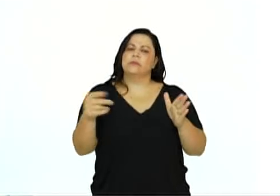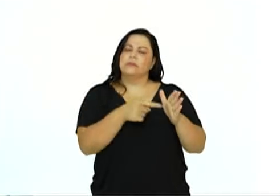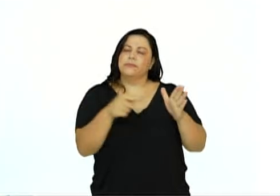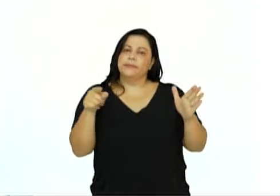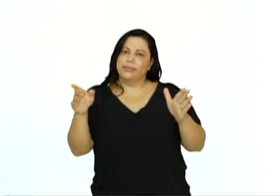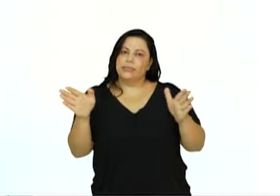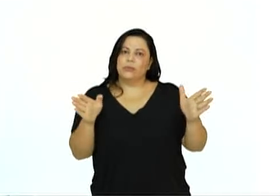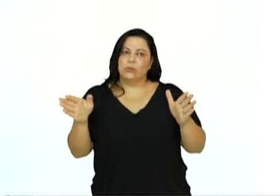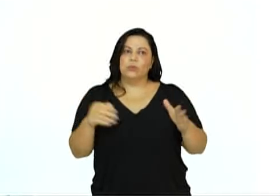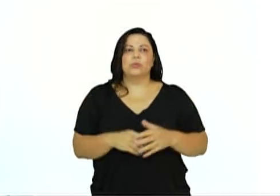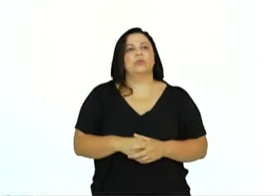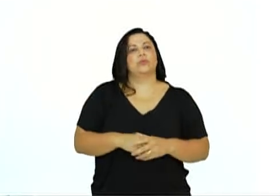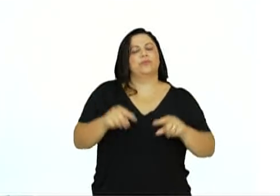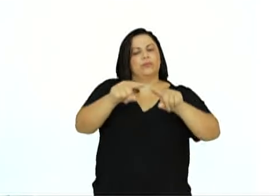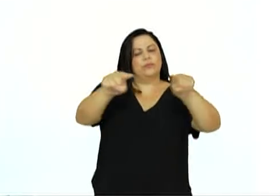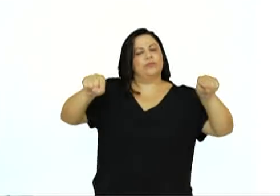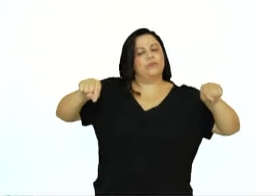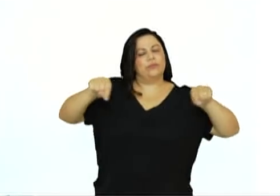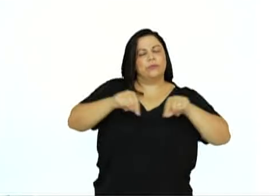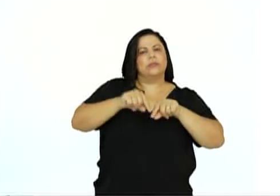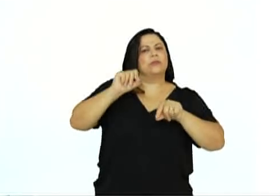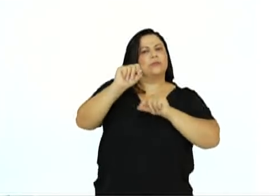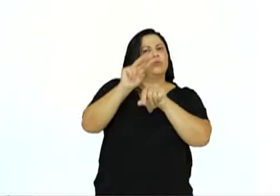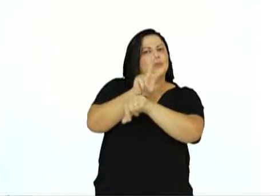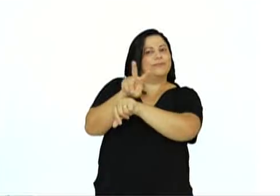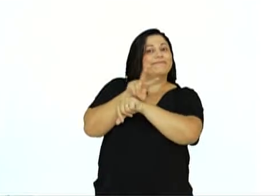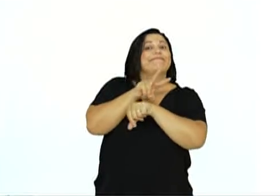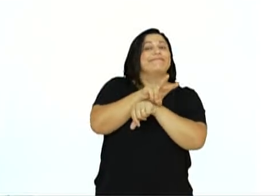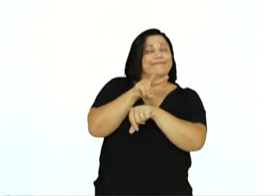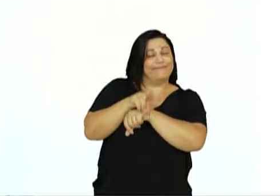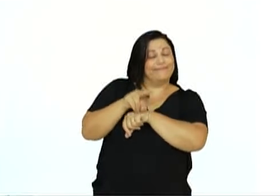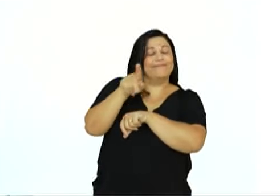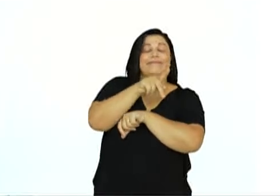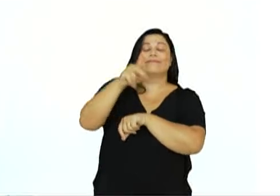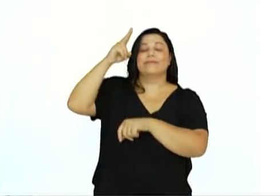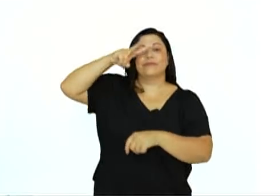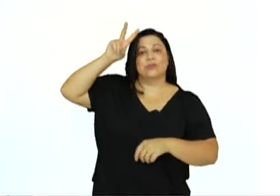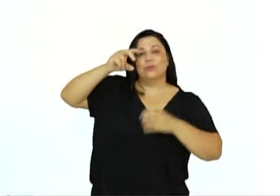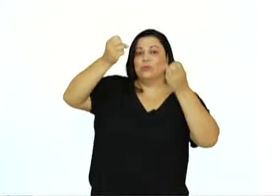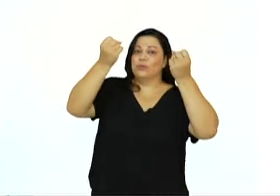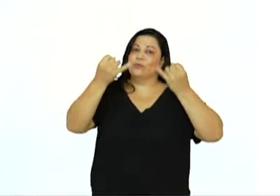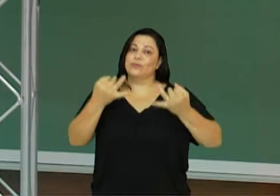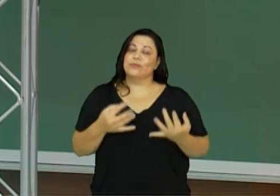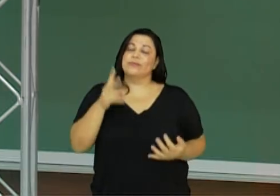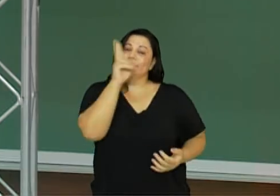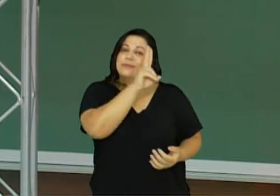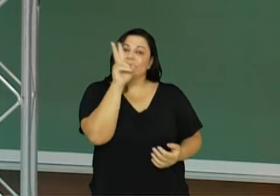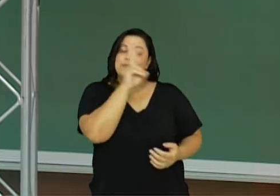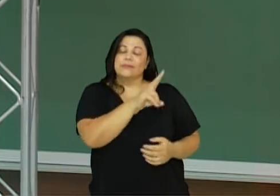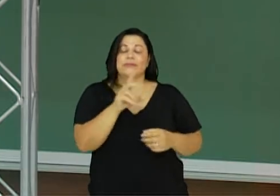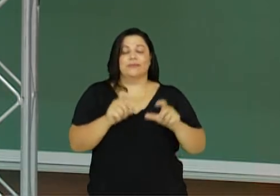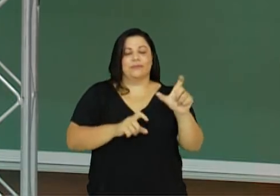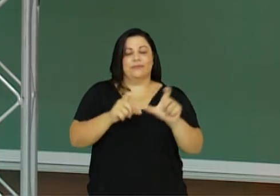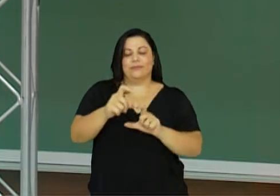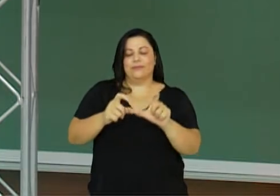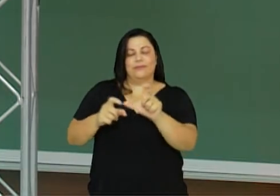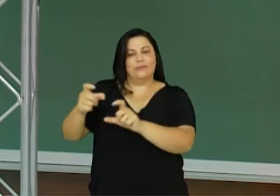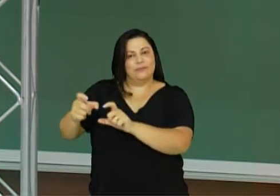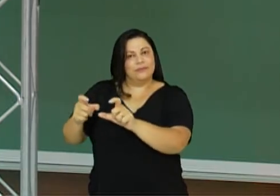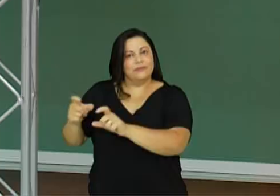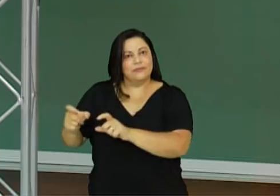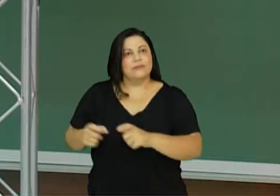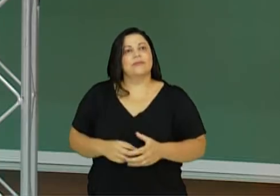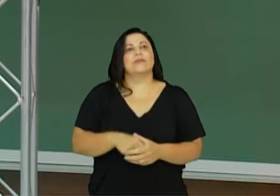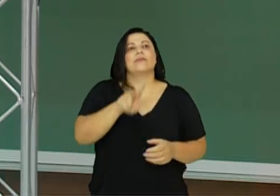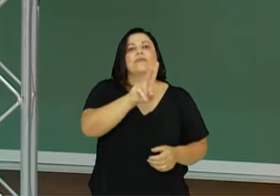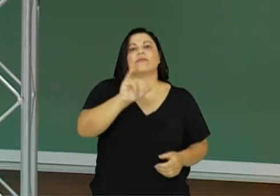arqueológico, mostrando aí essa estrada. Lembra que o professor explicou para vocês? Muito me lembra uma estrada de paralelepípedo, né? A Via